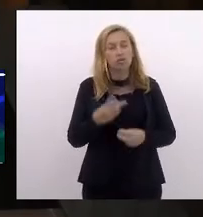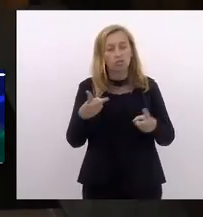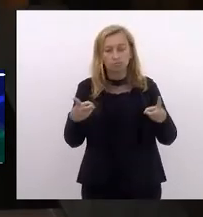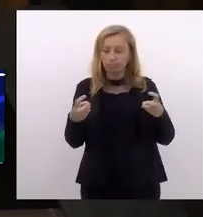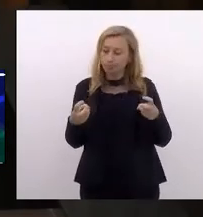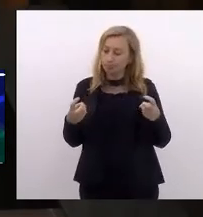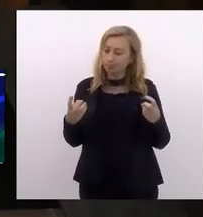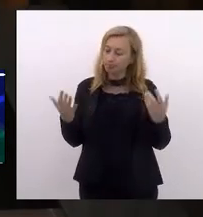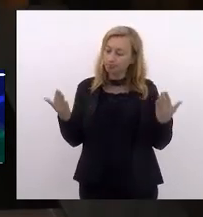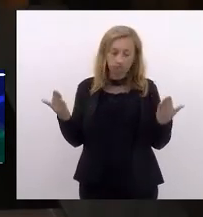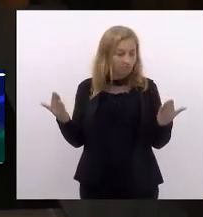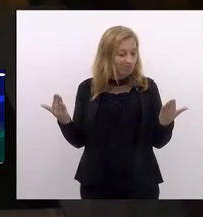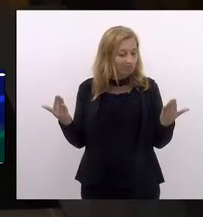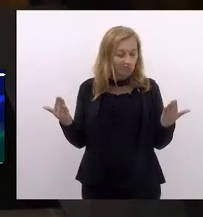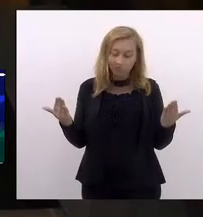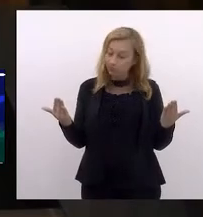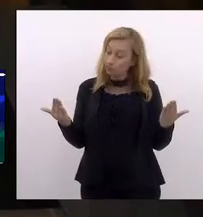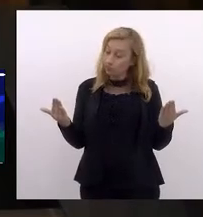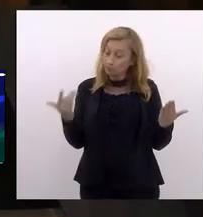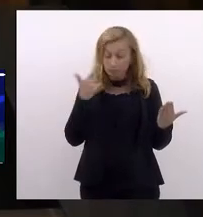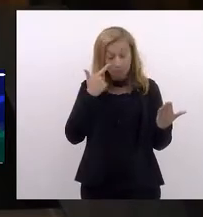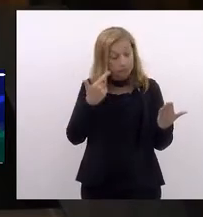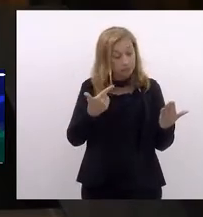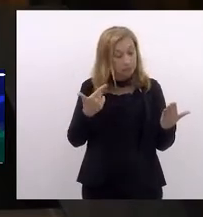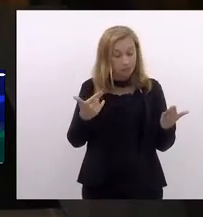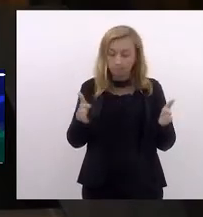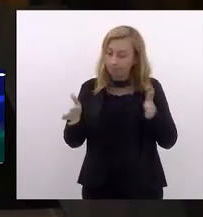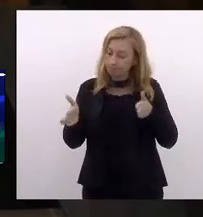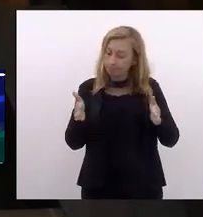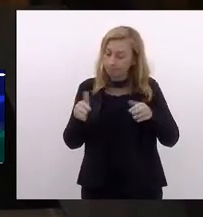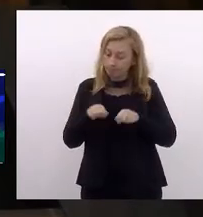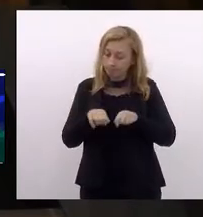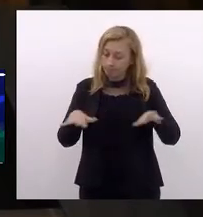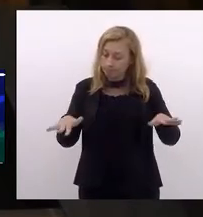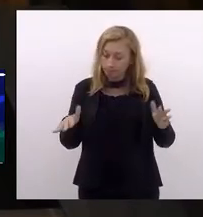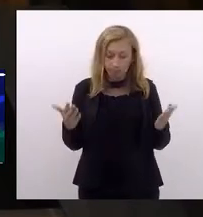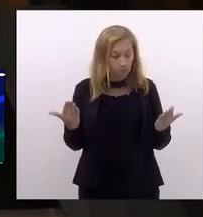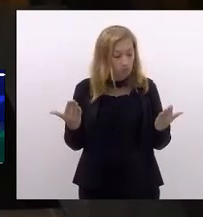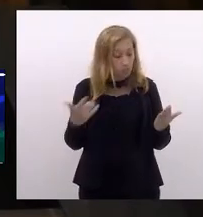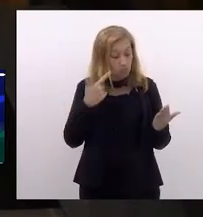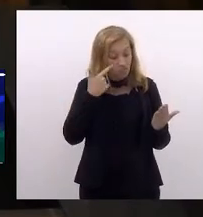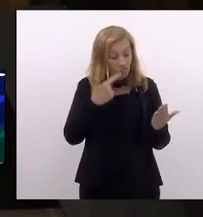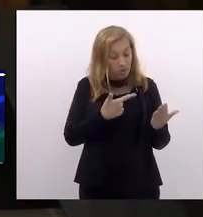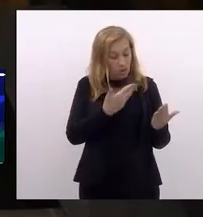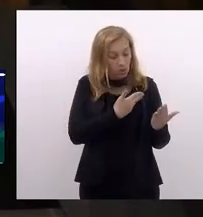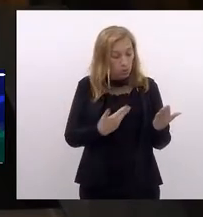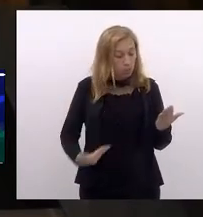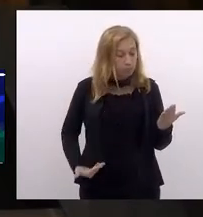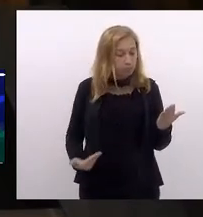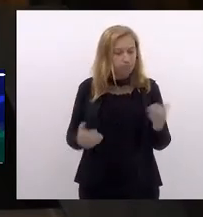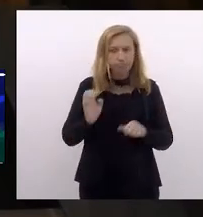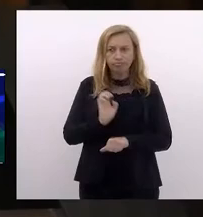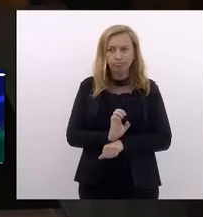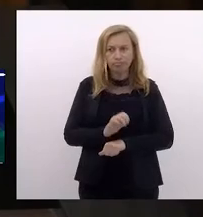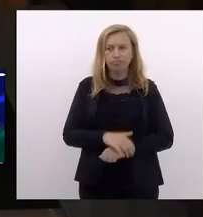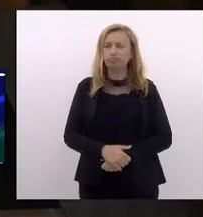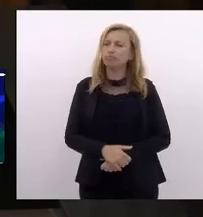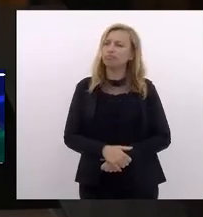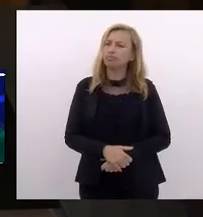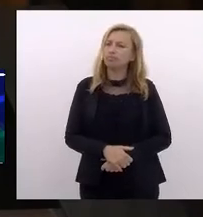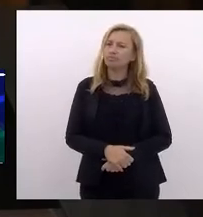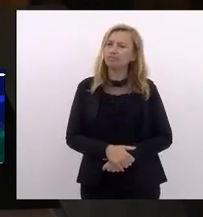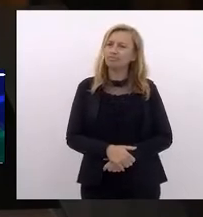Gente olha para essas contas e vê que em plena pandemia e o governo do estado deixou